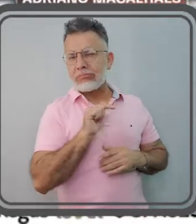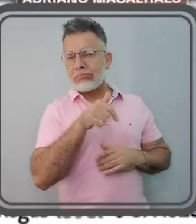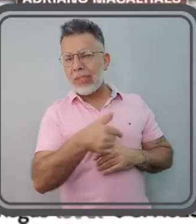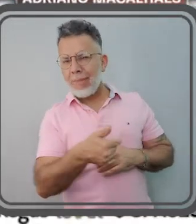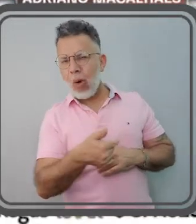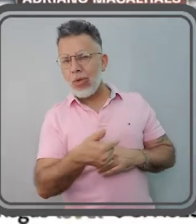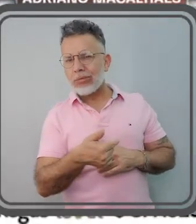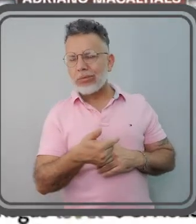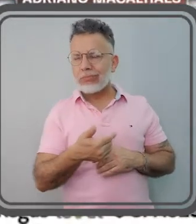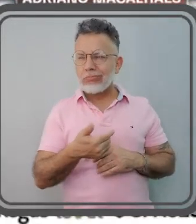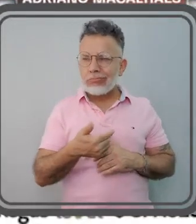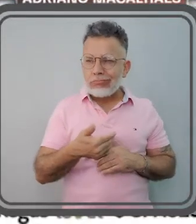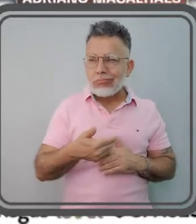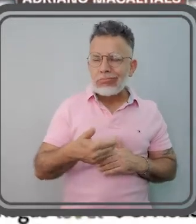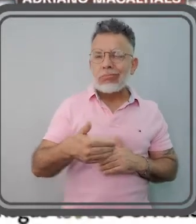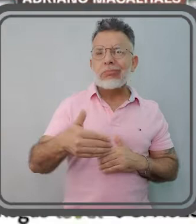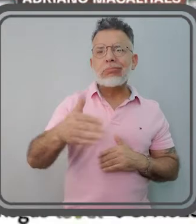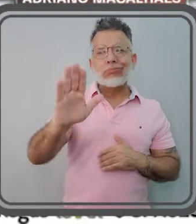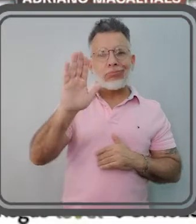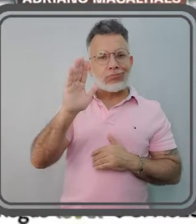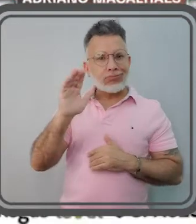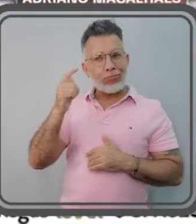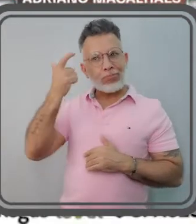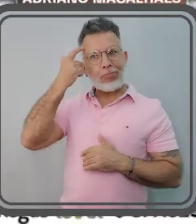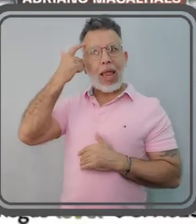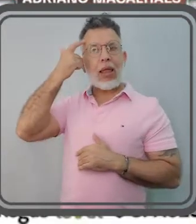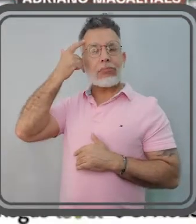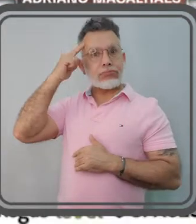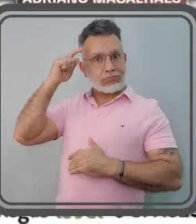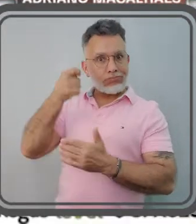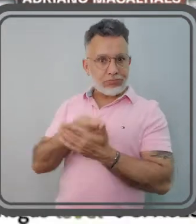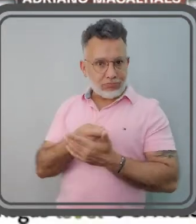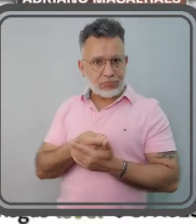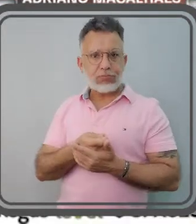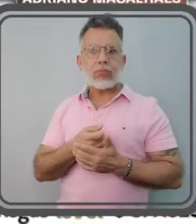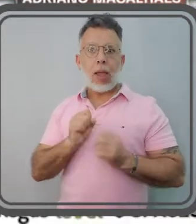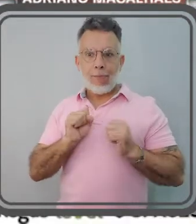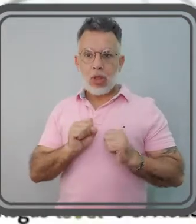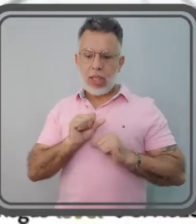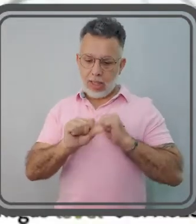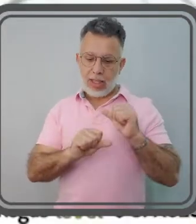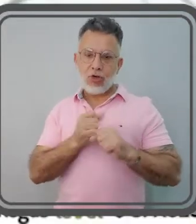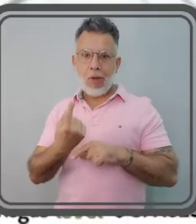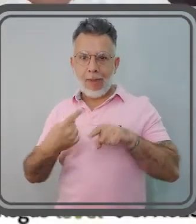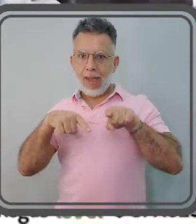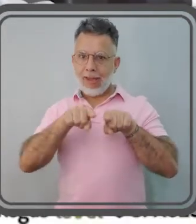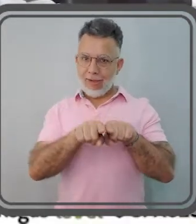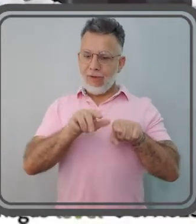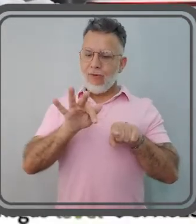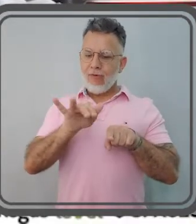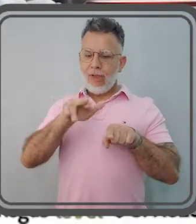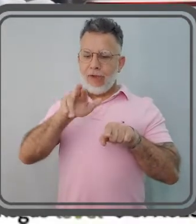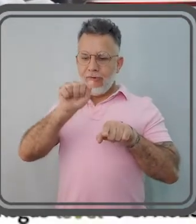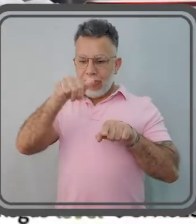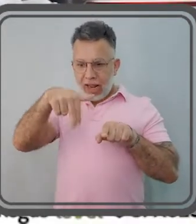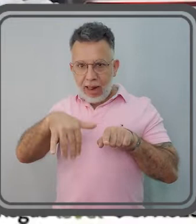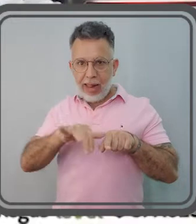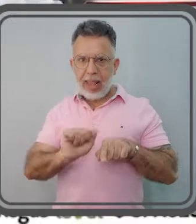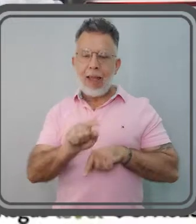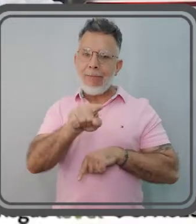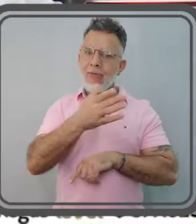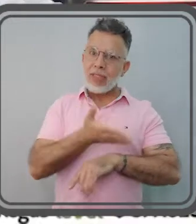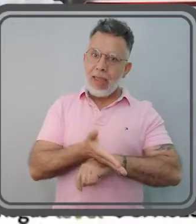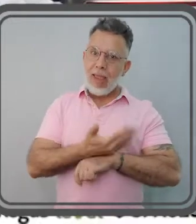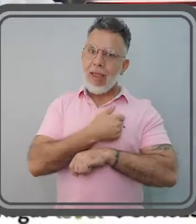que o modelo do franchise seria mais adequado para crescer, pelo seu conhecimento prévio do setor. Né? Isso facilitou muito